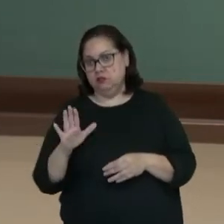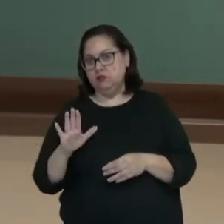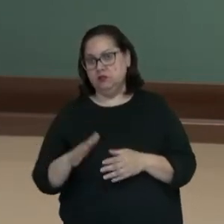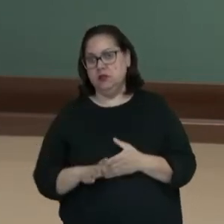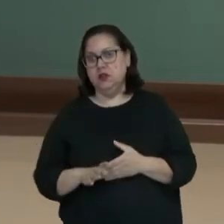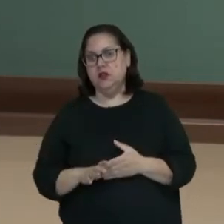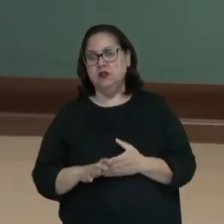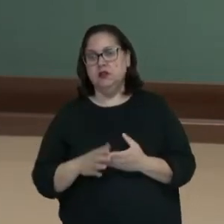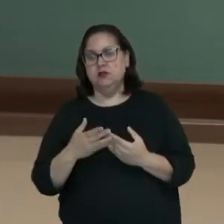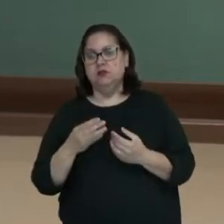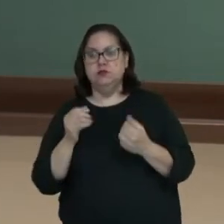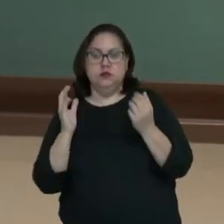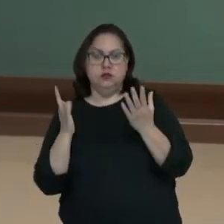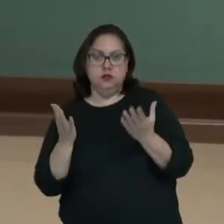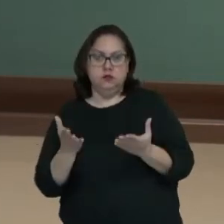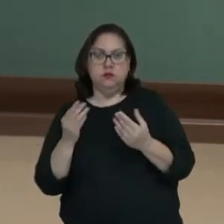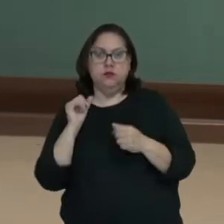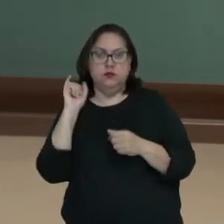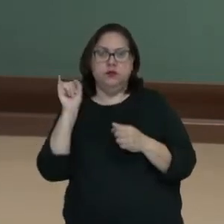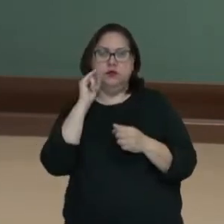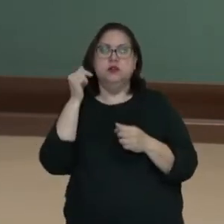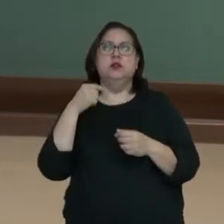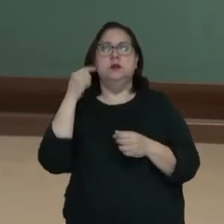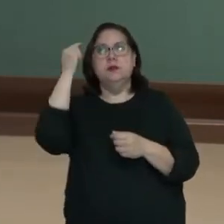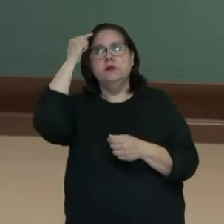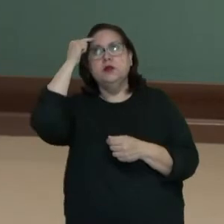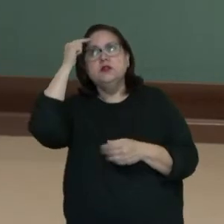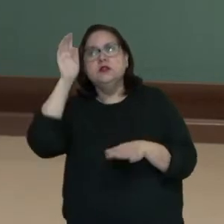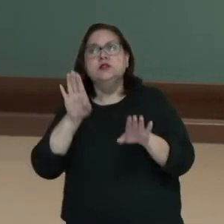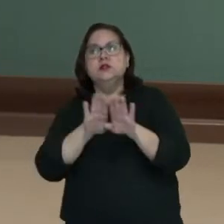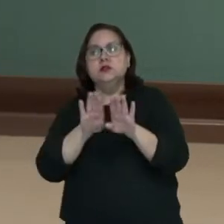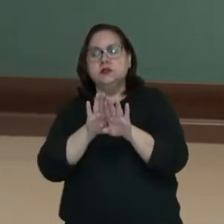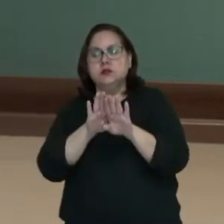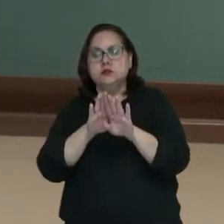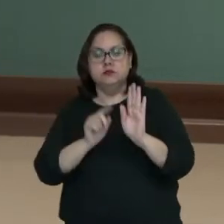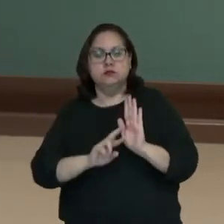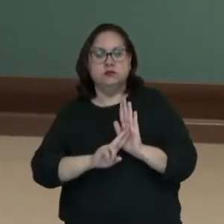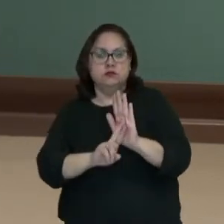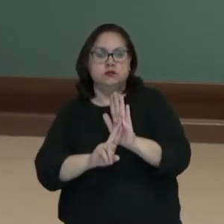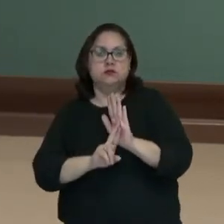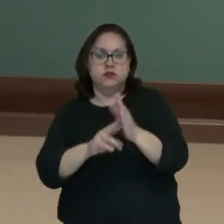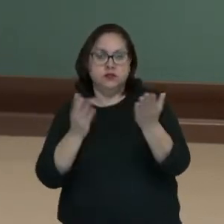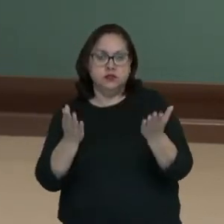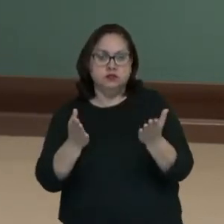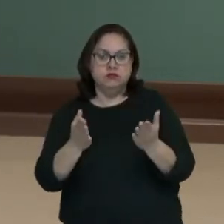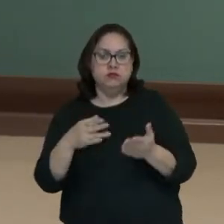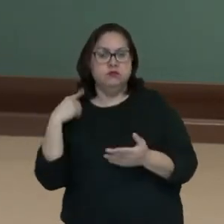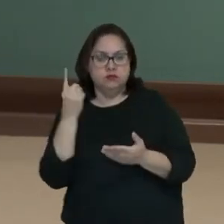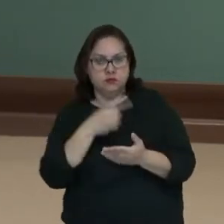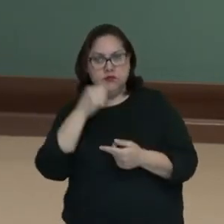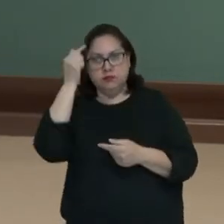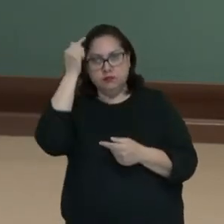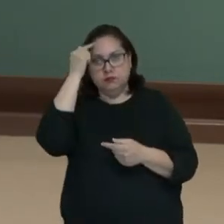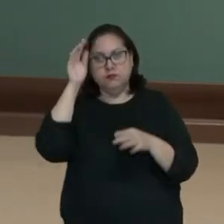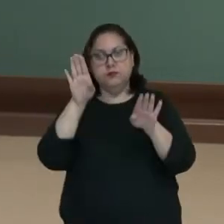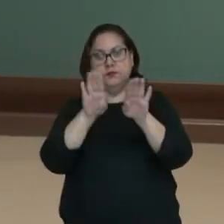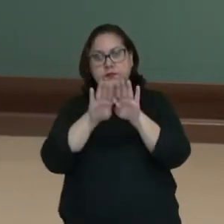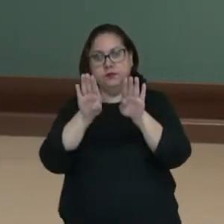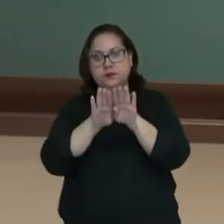isso, né? Então, é importante que a gente pense também nessa representação e que a gente pense